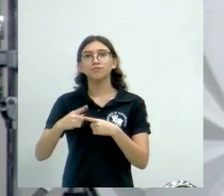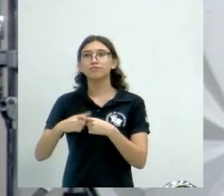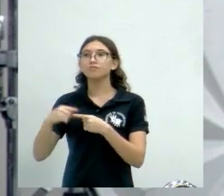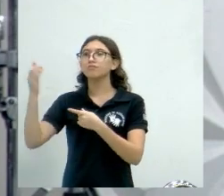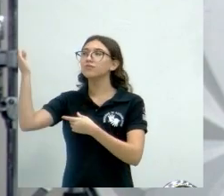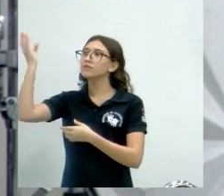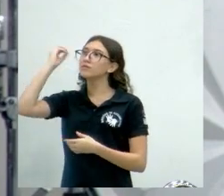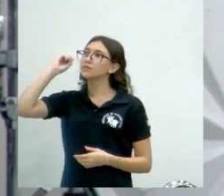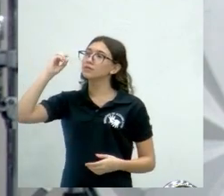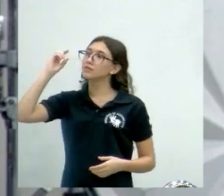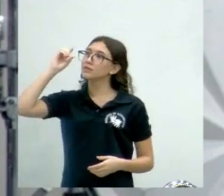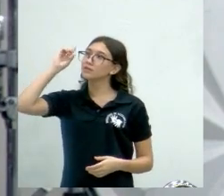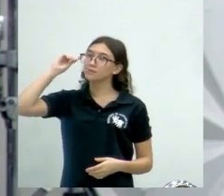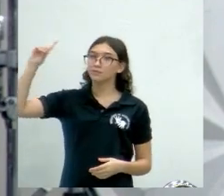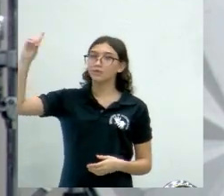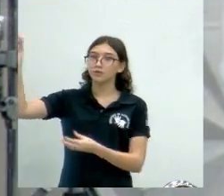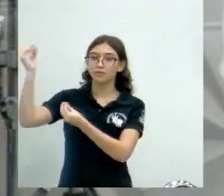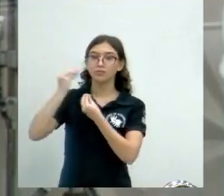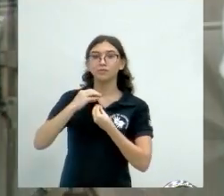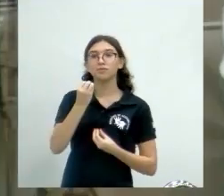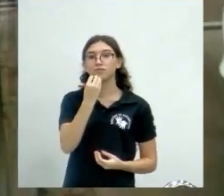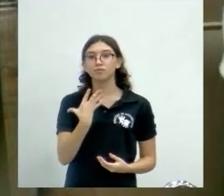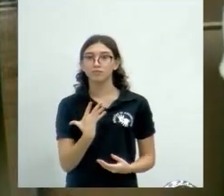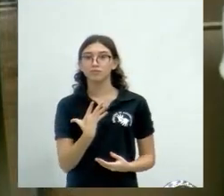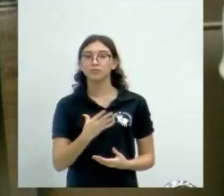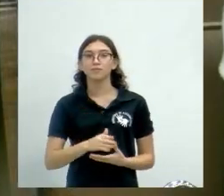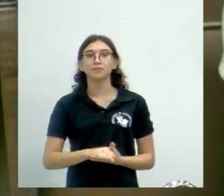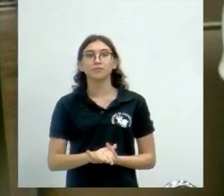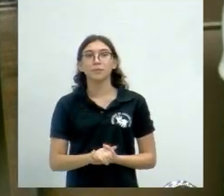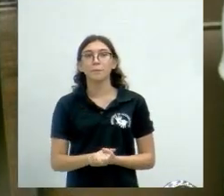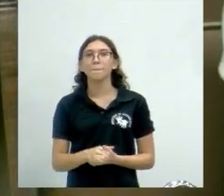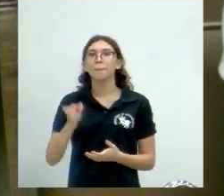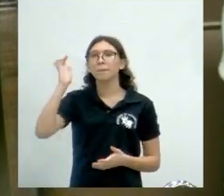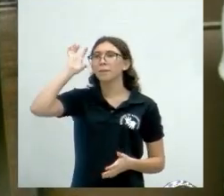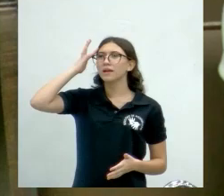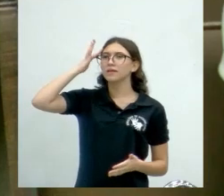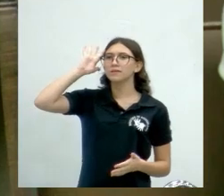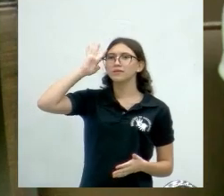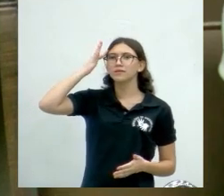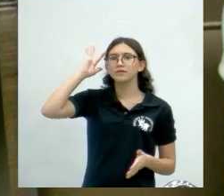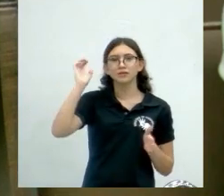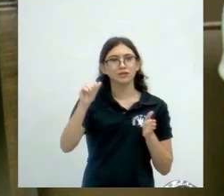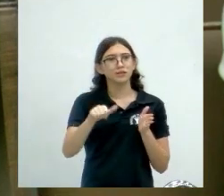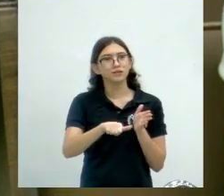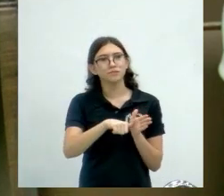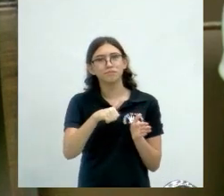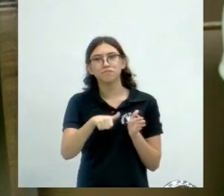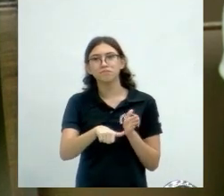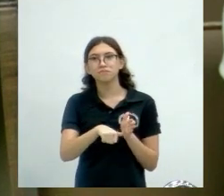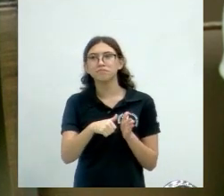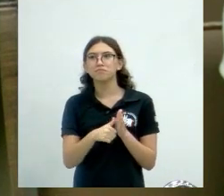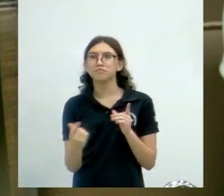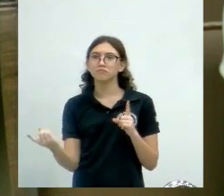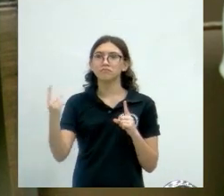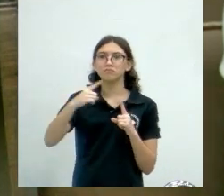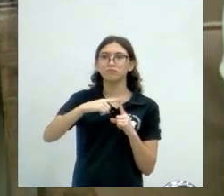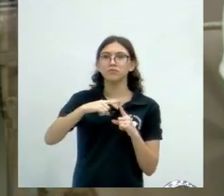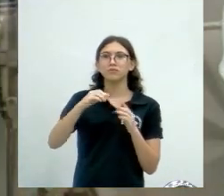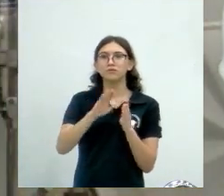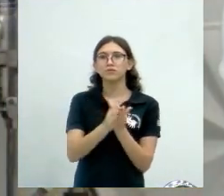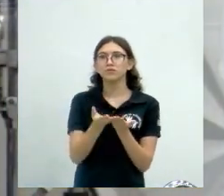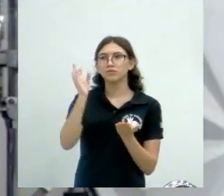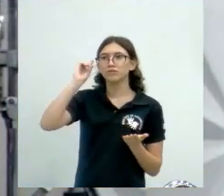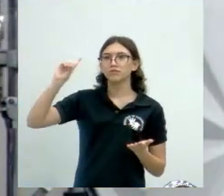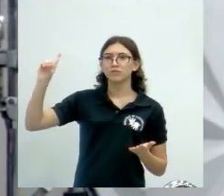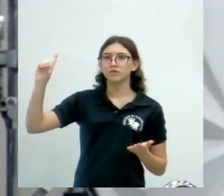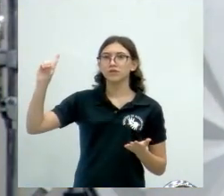ossos. Sabedoria é talvez o tema principal do livro de Provérbios. Provérbios é composto